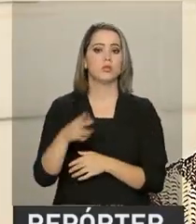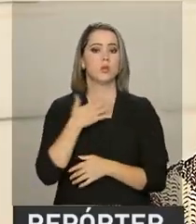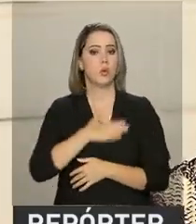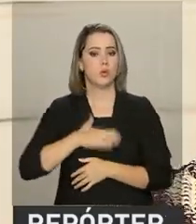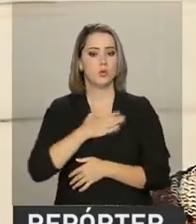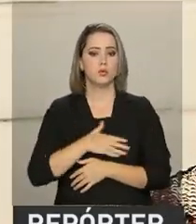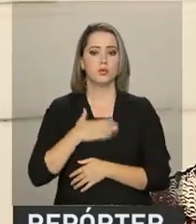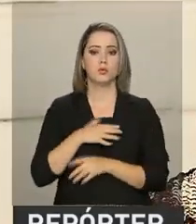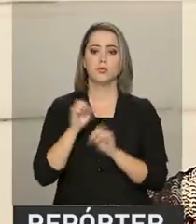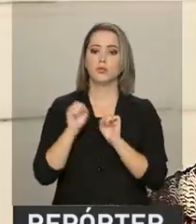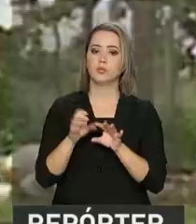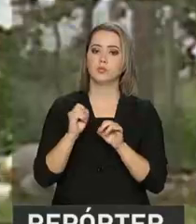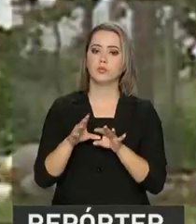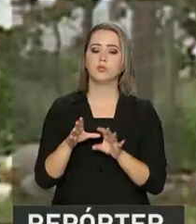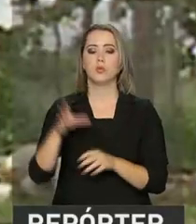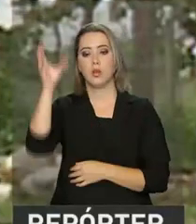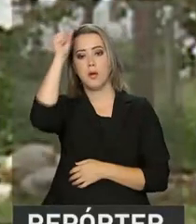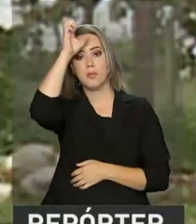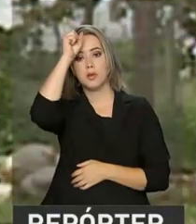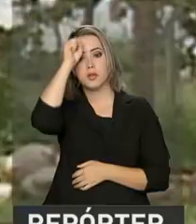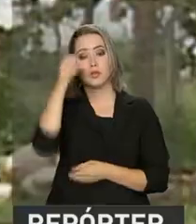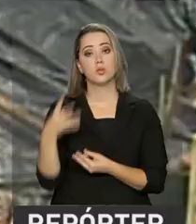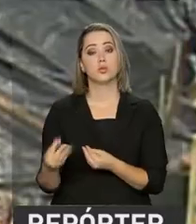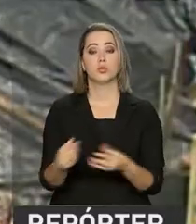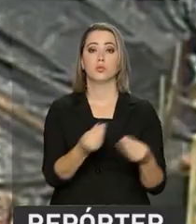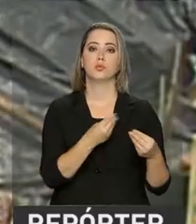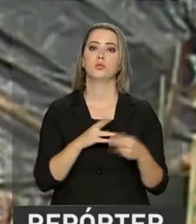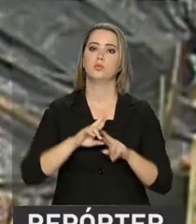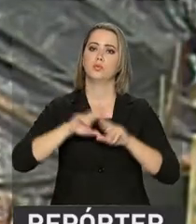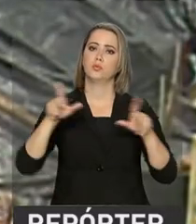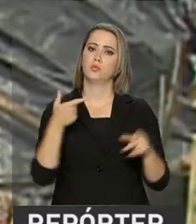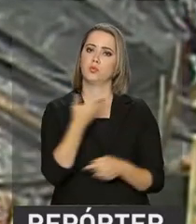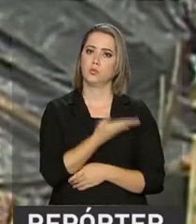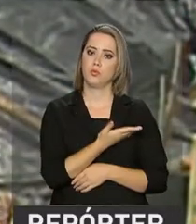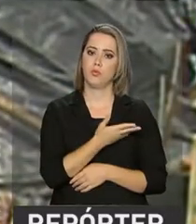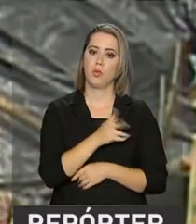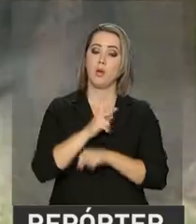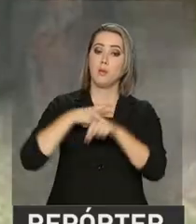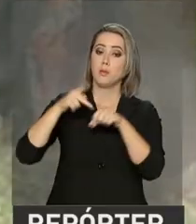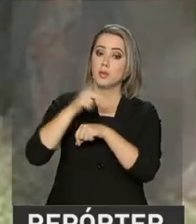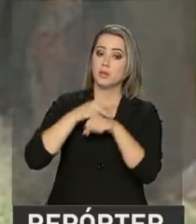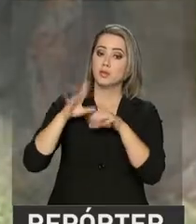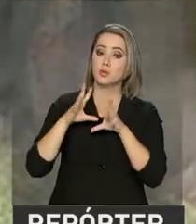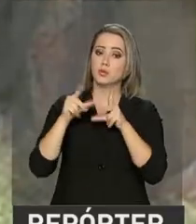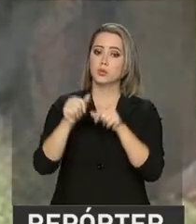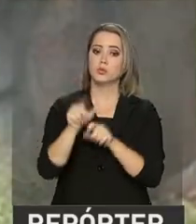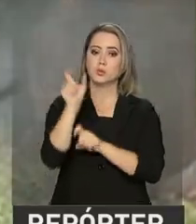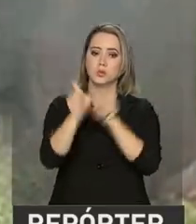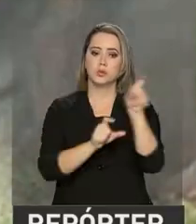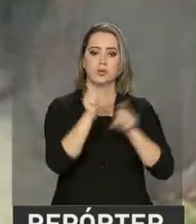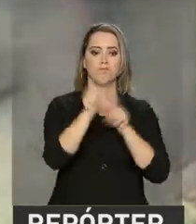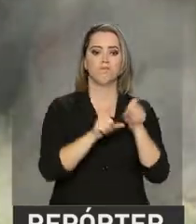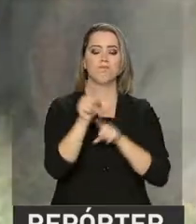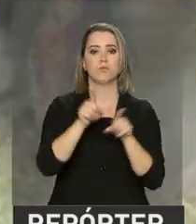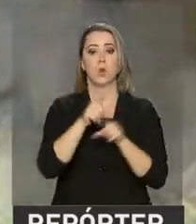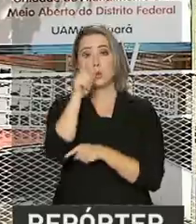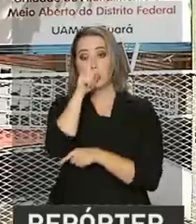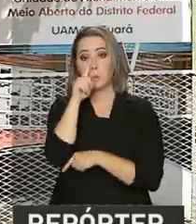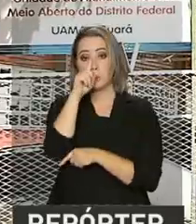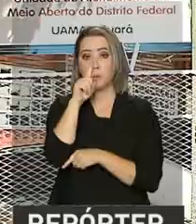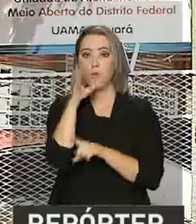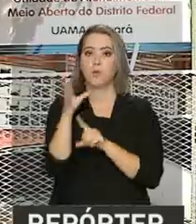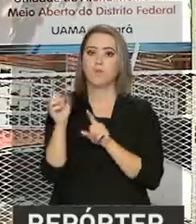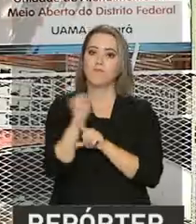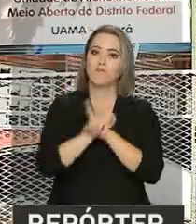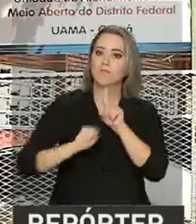aulas aprendi muito em todo o país muitos brasileiros em situação de risco social precisam do apoio